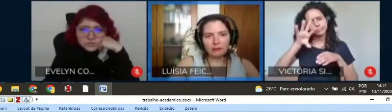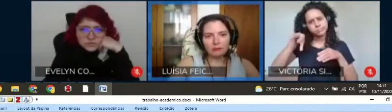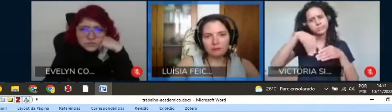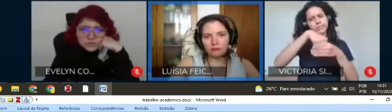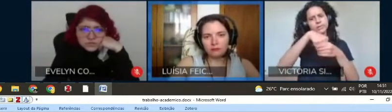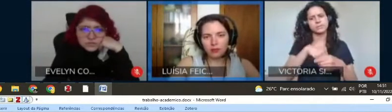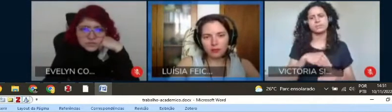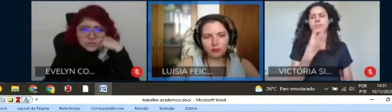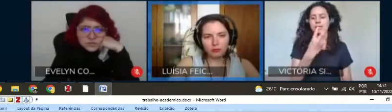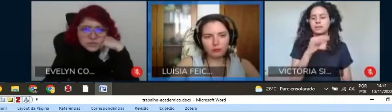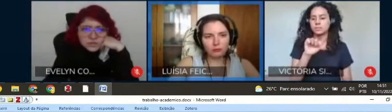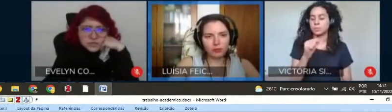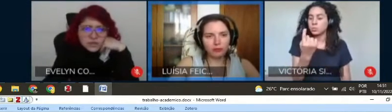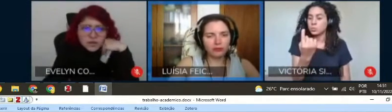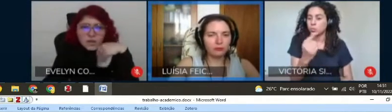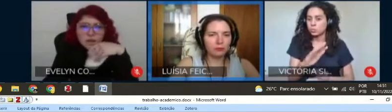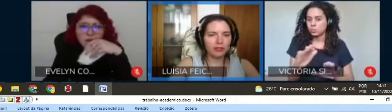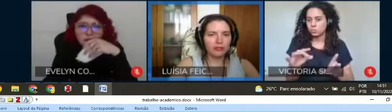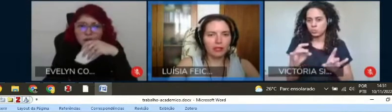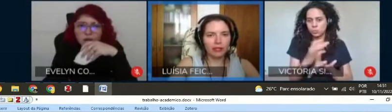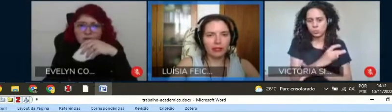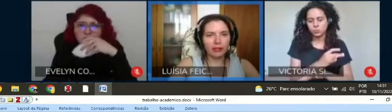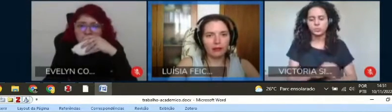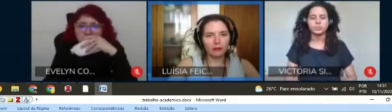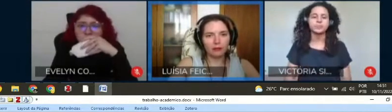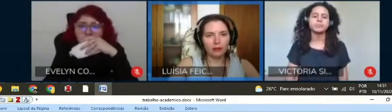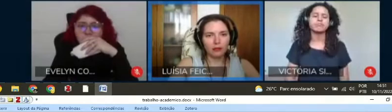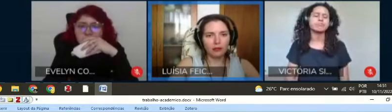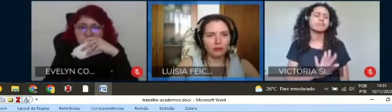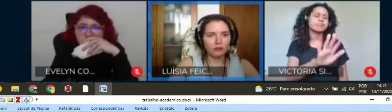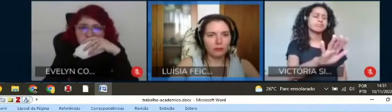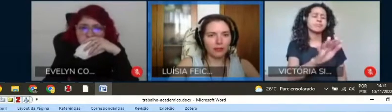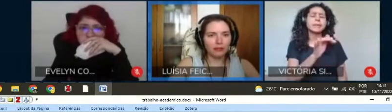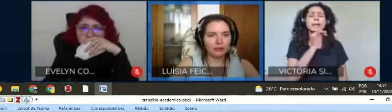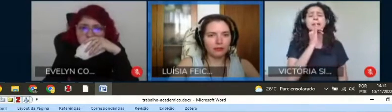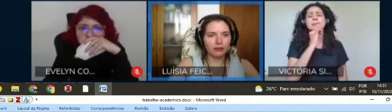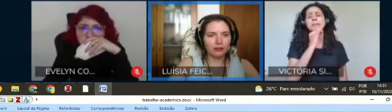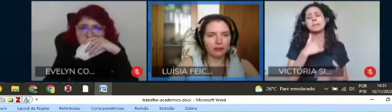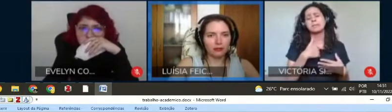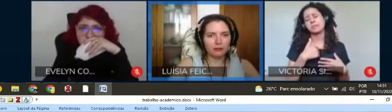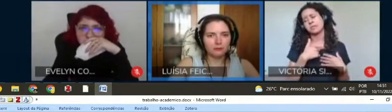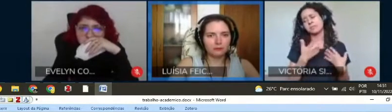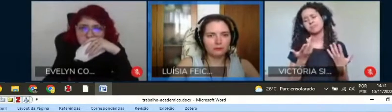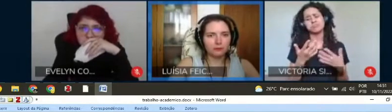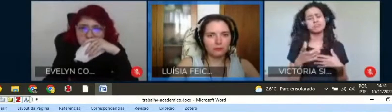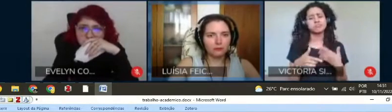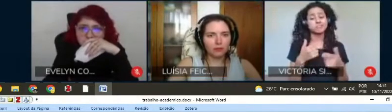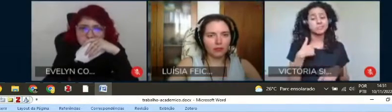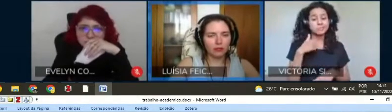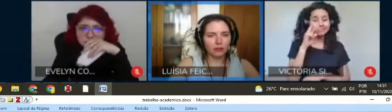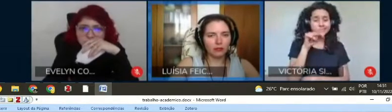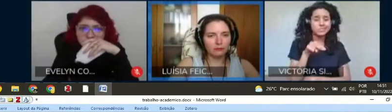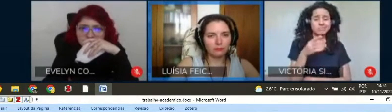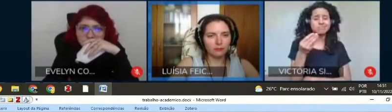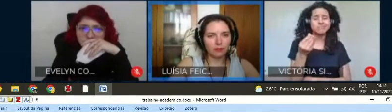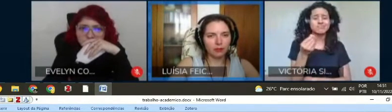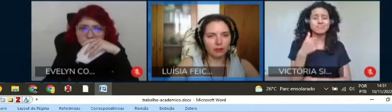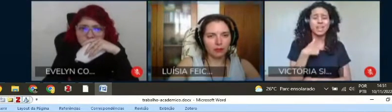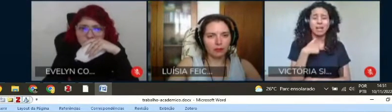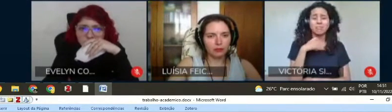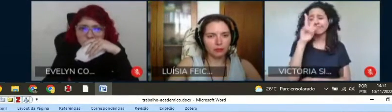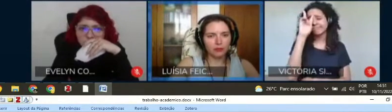depois que eu terminei, posso inclusive mudar de ideia. não vou mais fazer